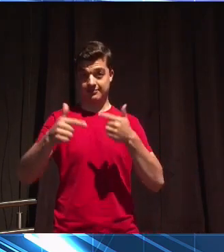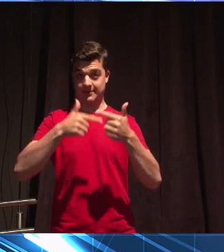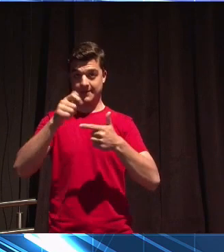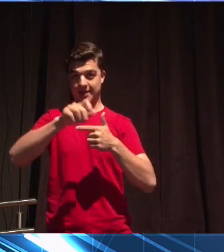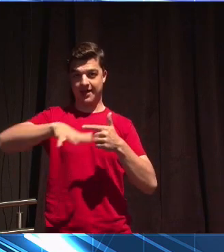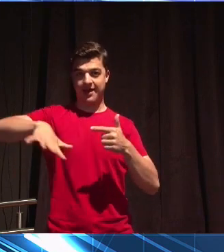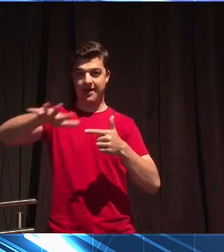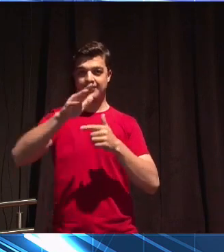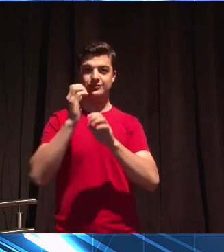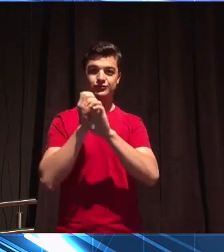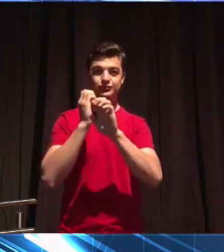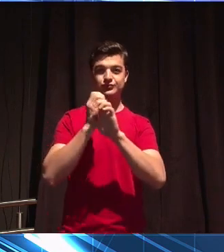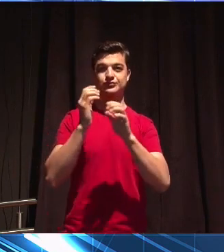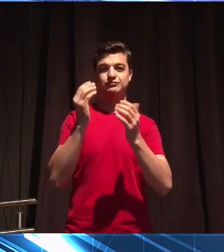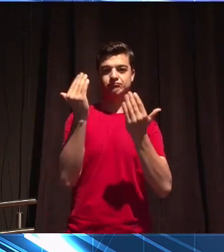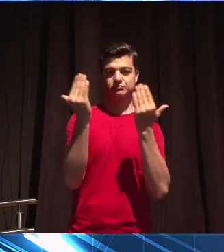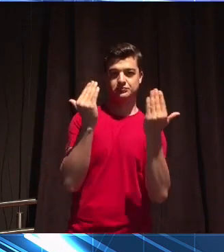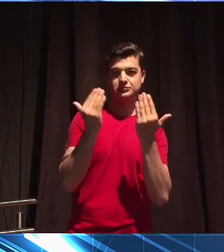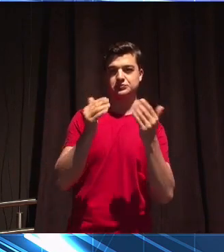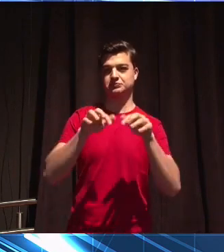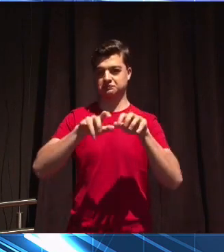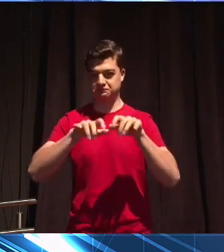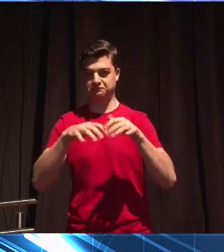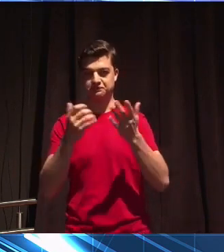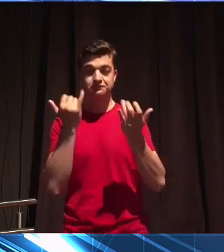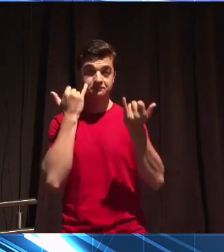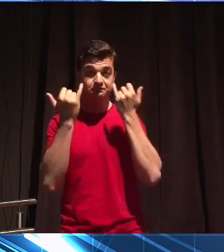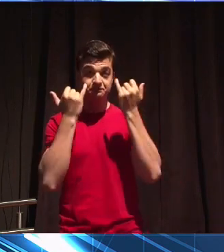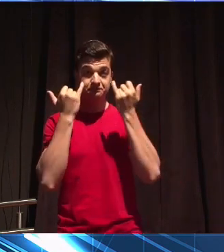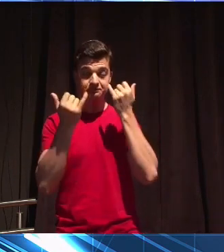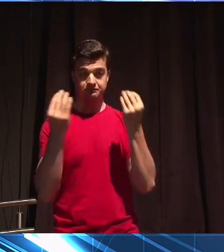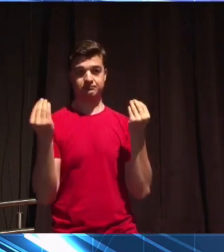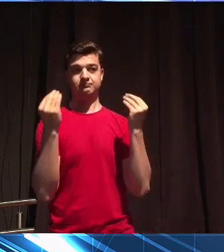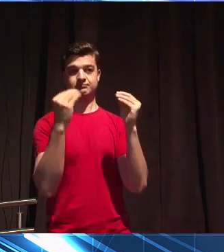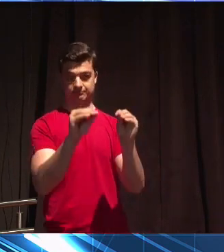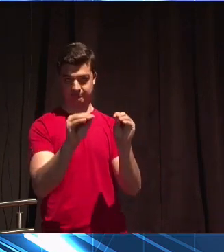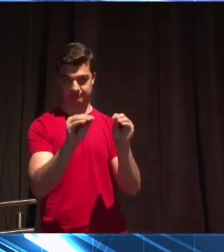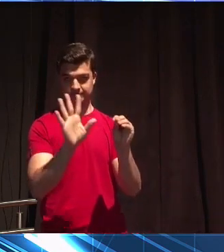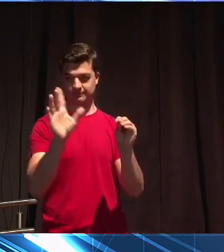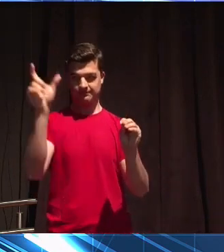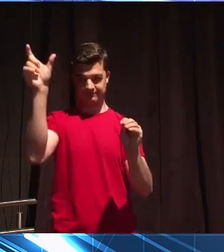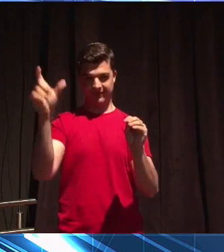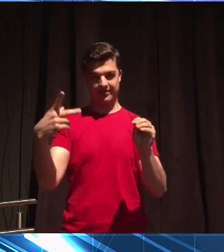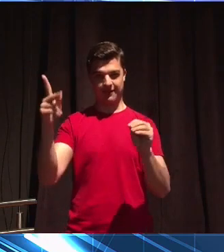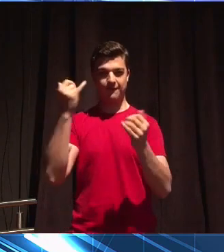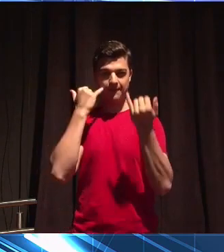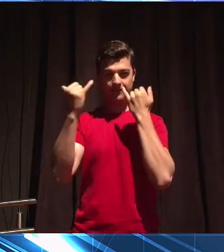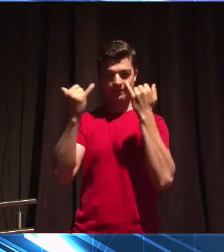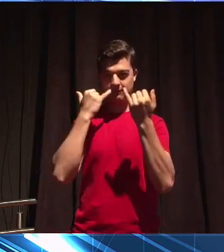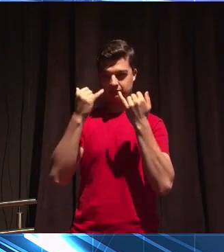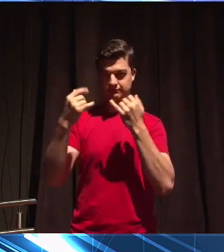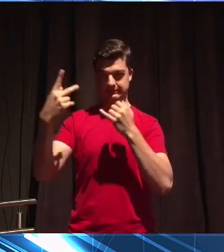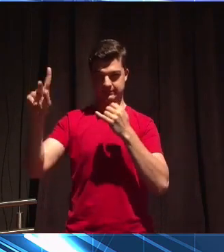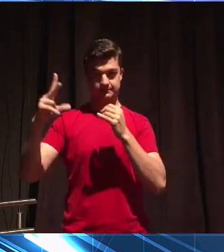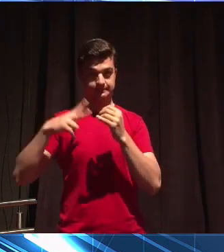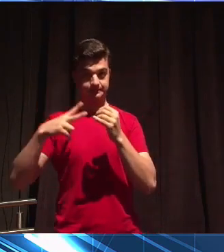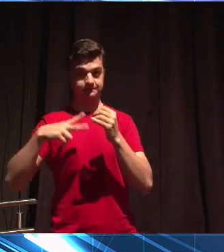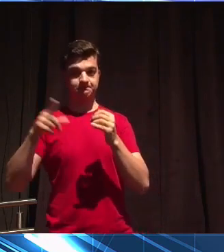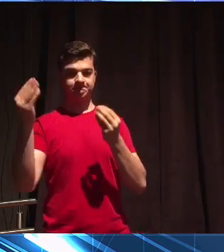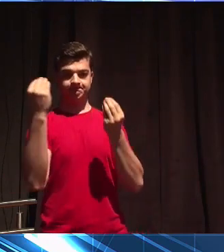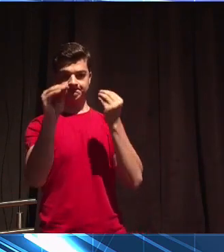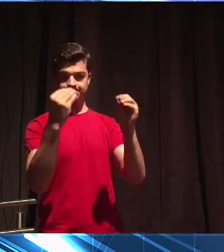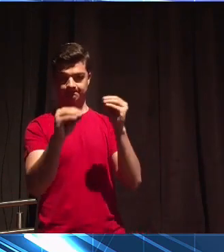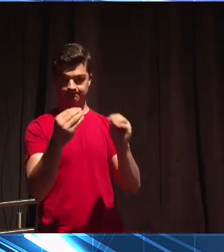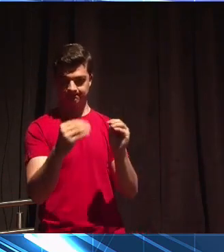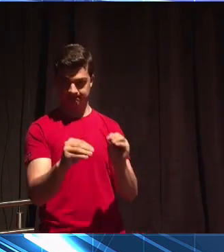engenheiros, vocês têm um propósito para tratar aqueles dados. Sempre falando de dado pessoal aqui, tá? Sempre falando de alguém. Vocês têm um propósito para aquilo. Vocês coletaram